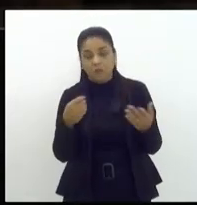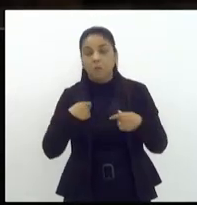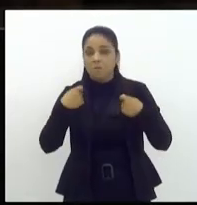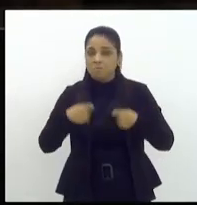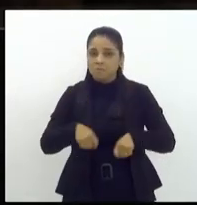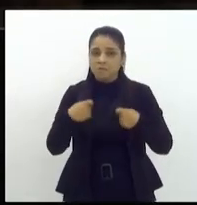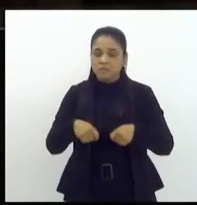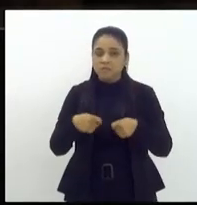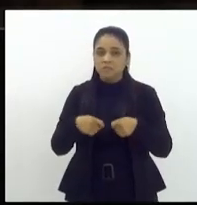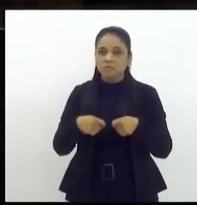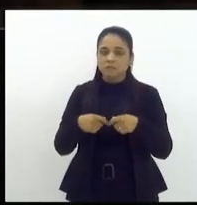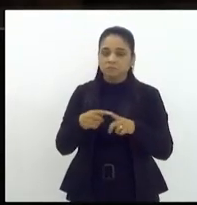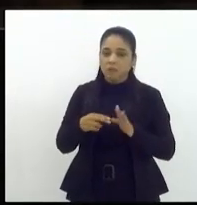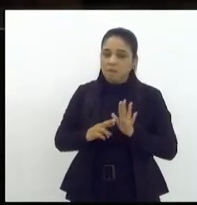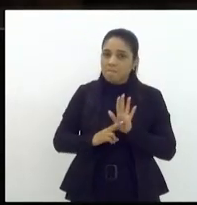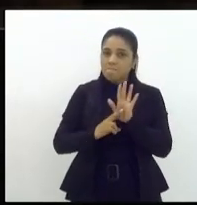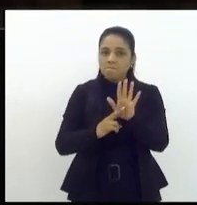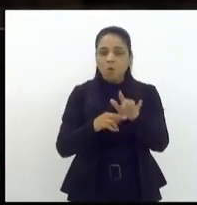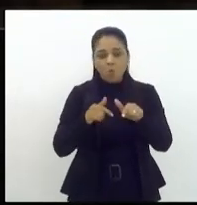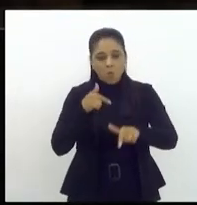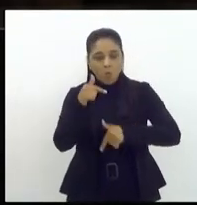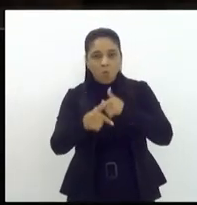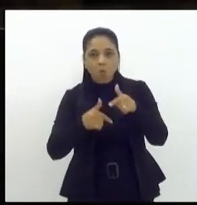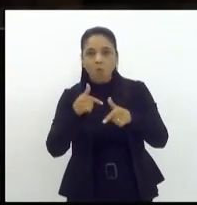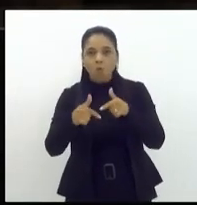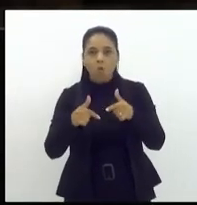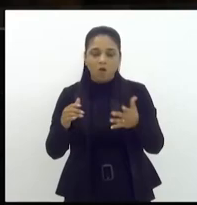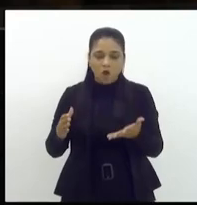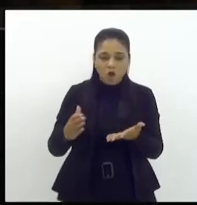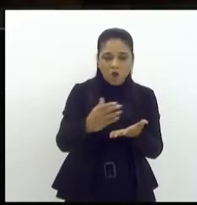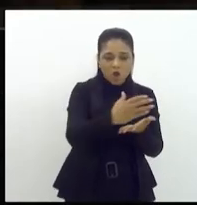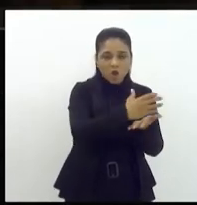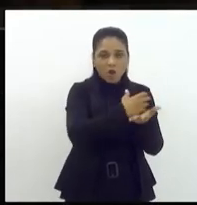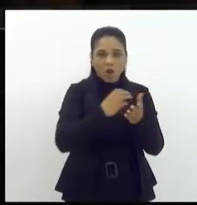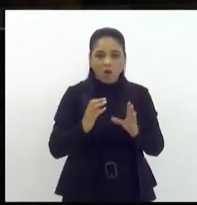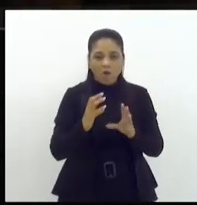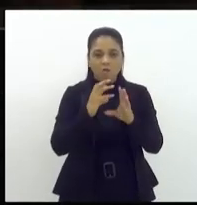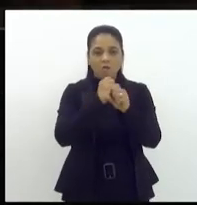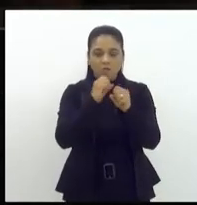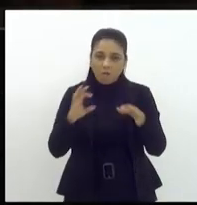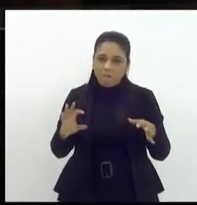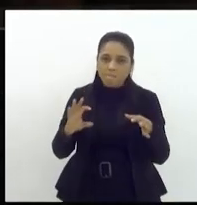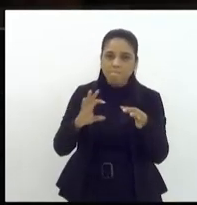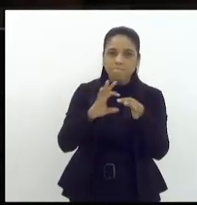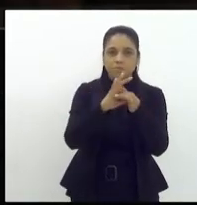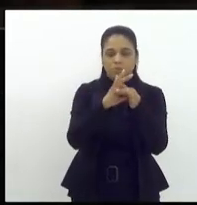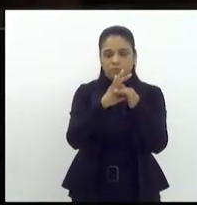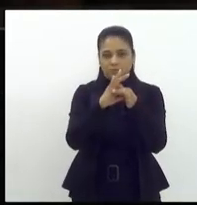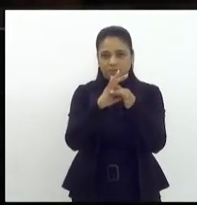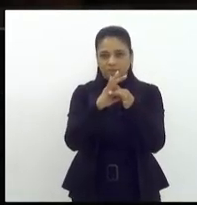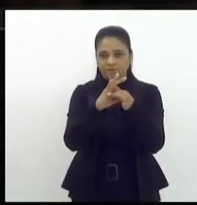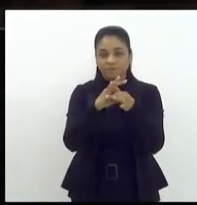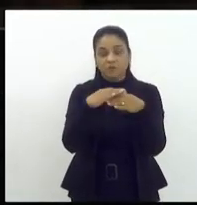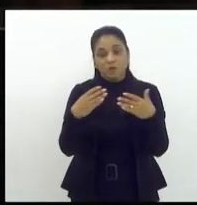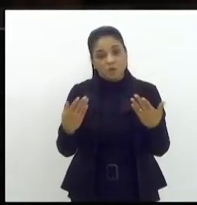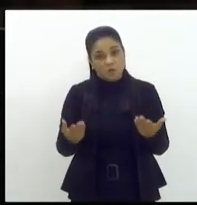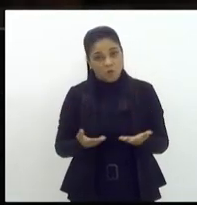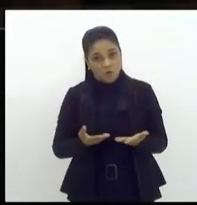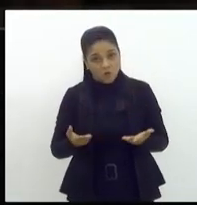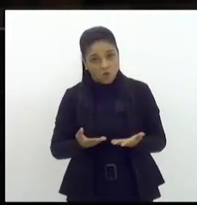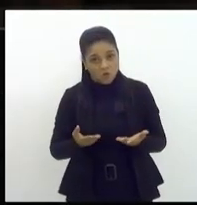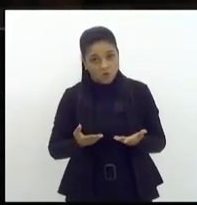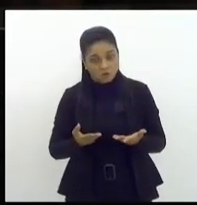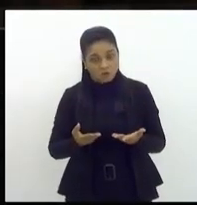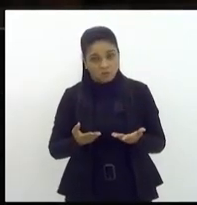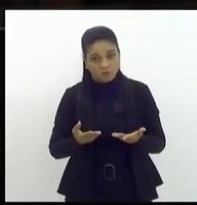para tentar fazer com que essas pontas sejam Unidas é claro no dia de hoje eu tô só